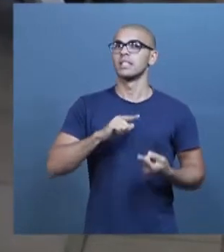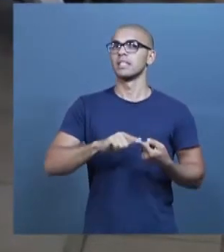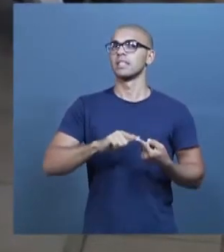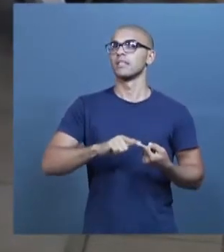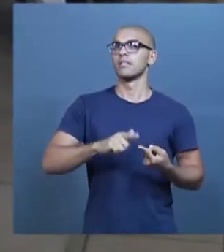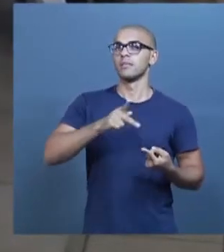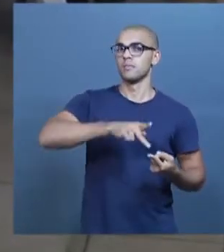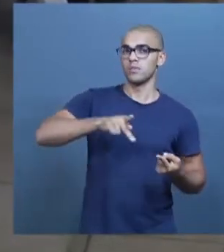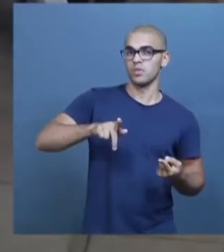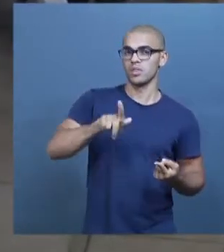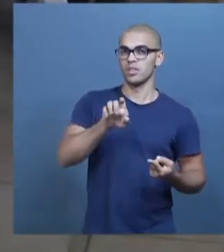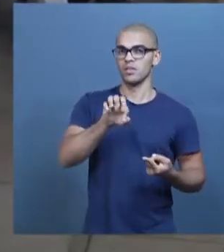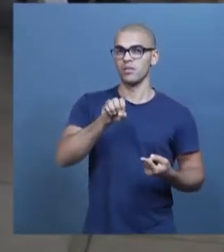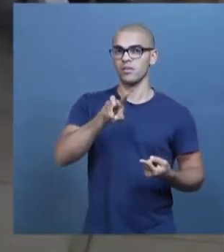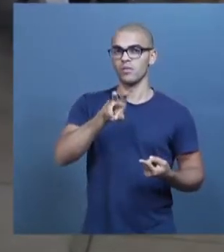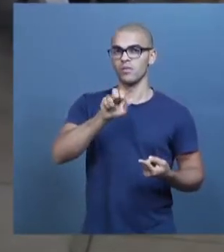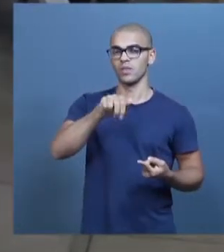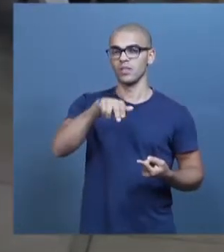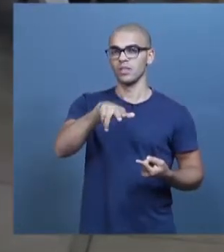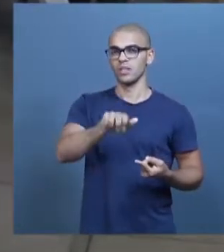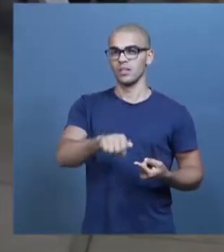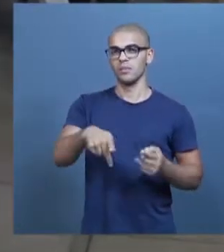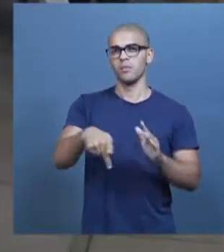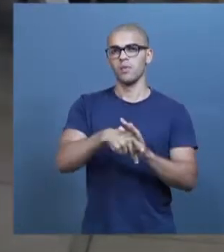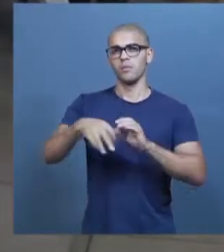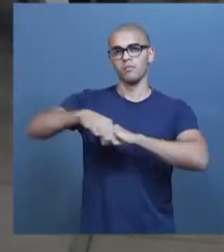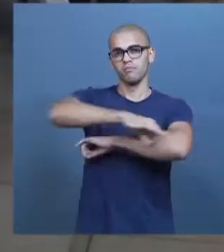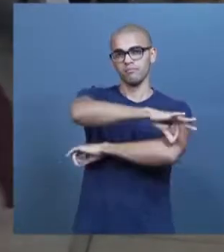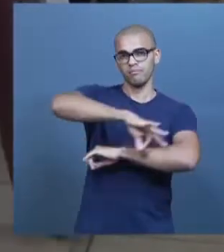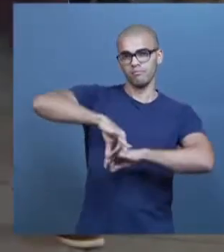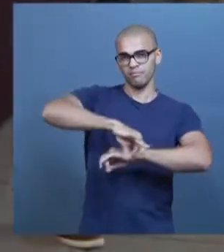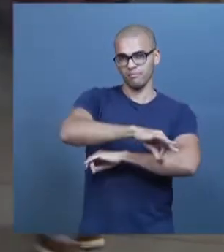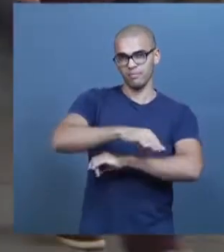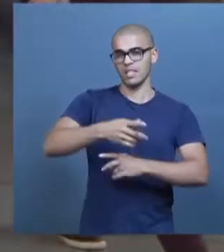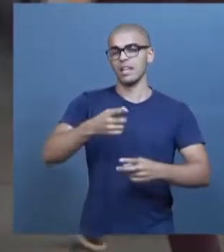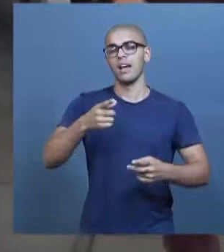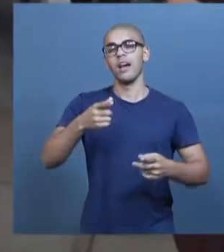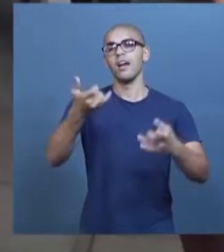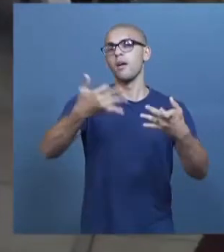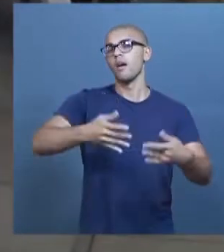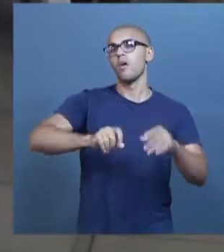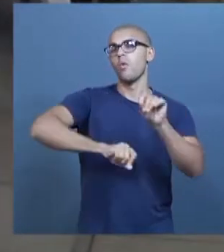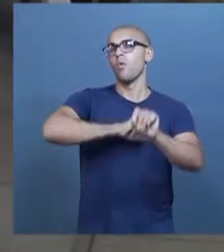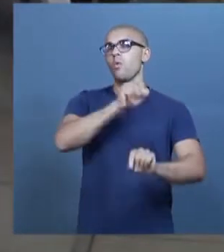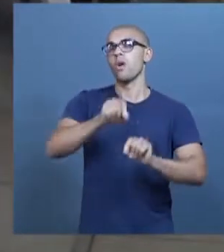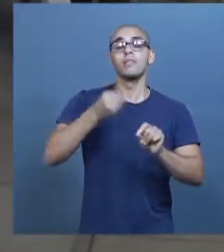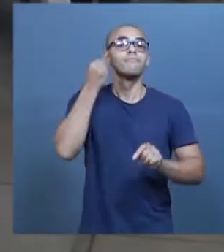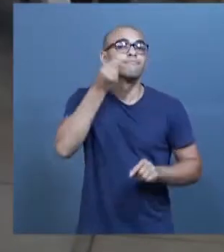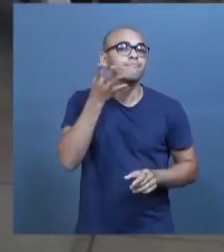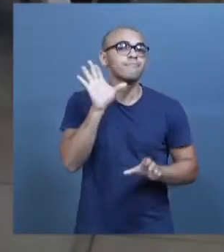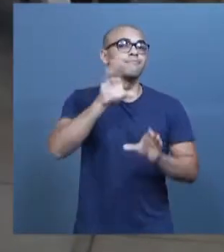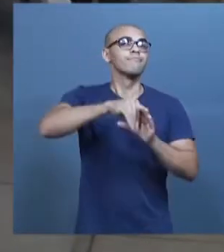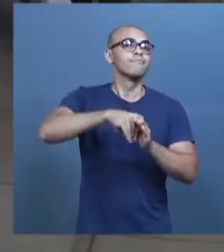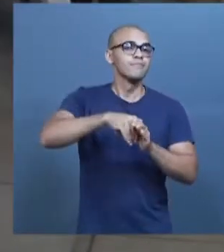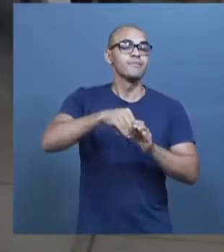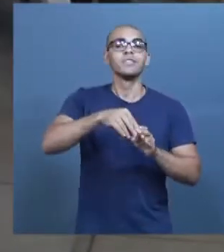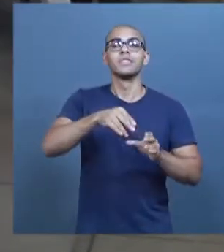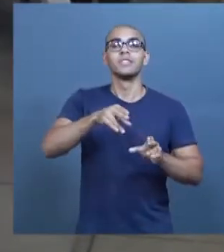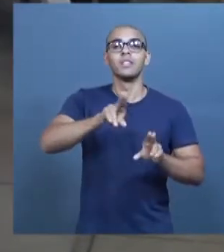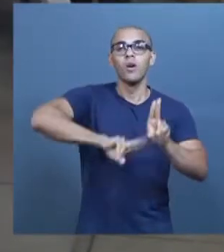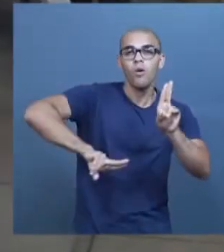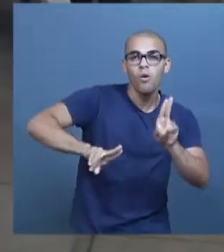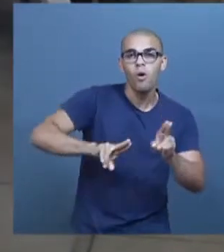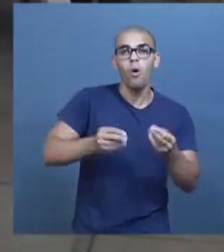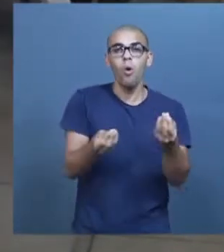Giovana Dames, que é a professora da Faculdade de Arquitetura, Urbanismo e Design, falando sobre vivências universitárias, um novo olhar para a